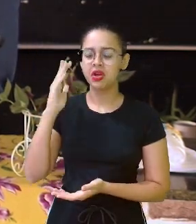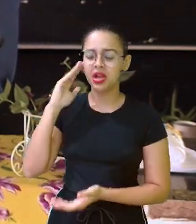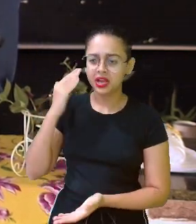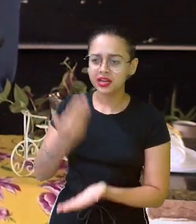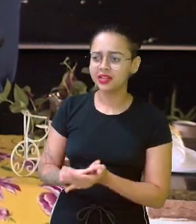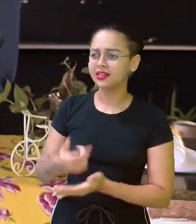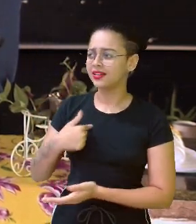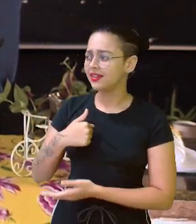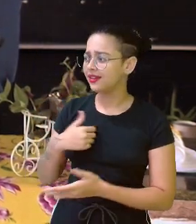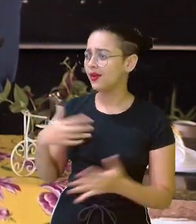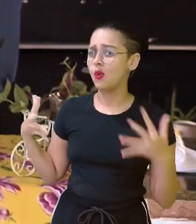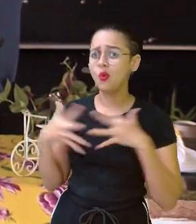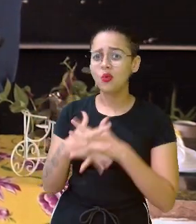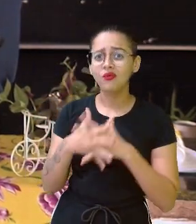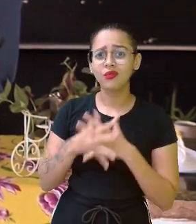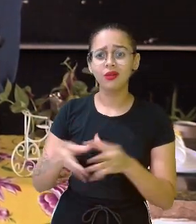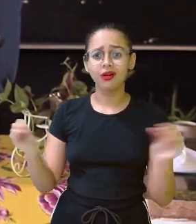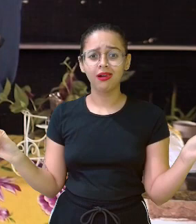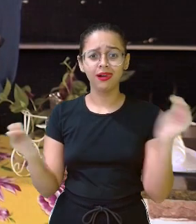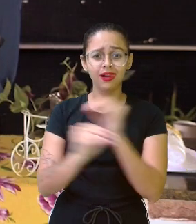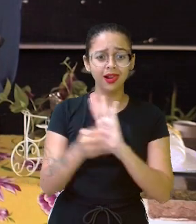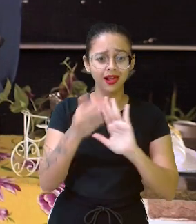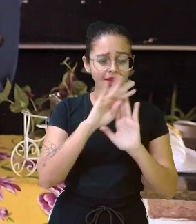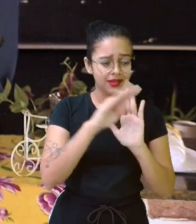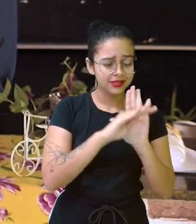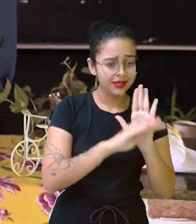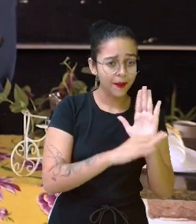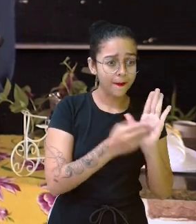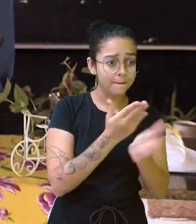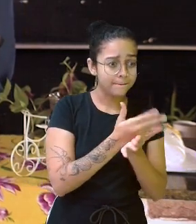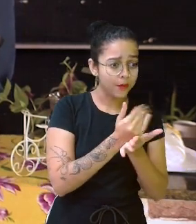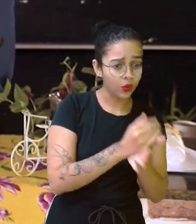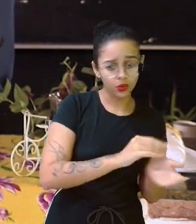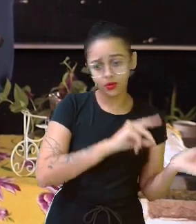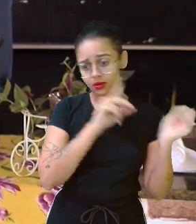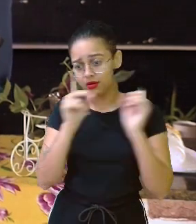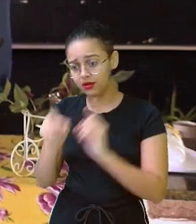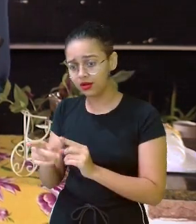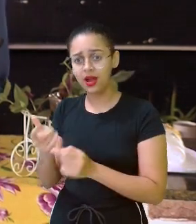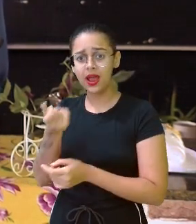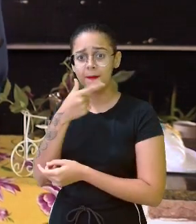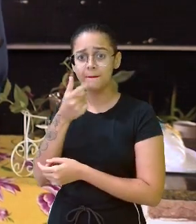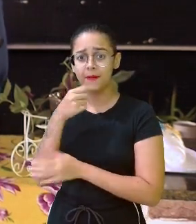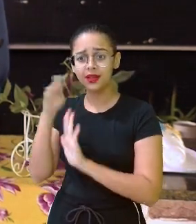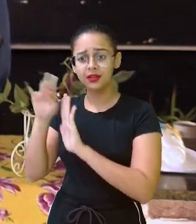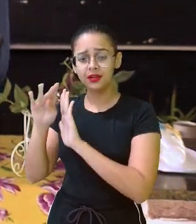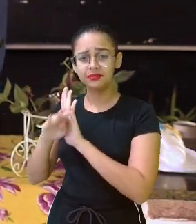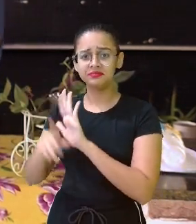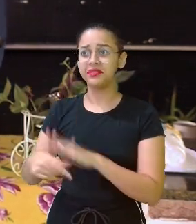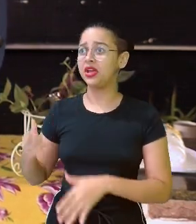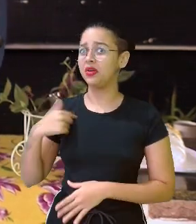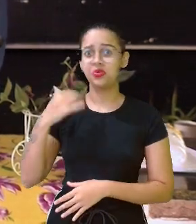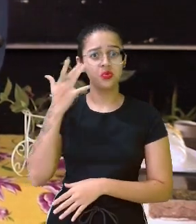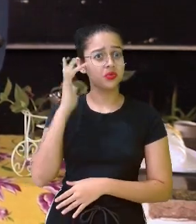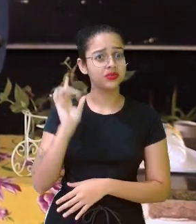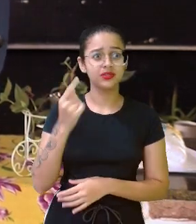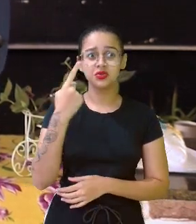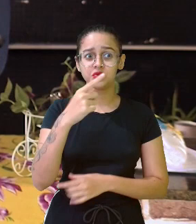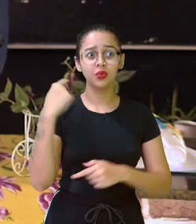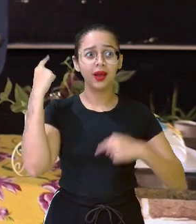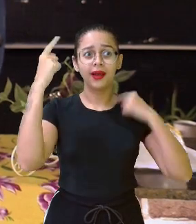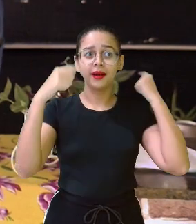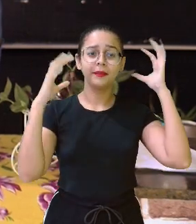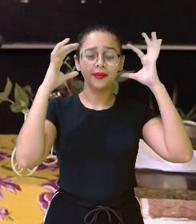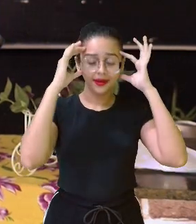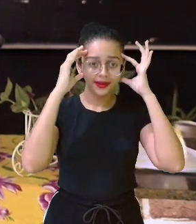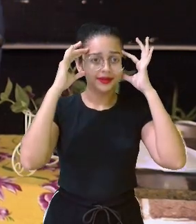agora que eu confundi receita de bolo com bula de remédio. Eu não sei onde foi que você estava com a cabeça, Sinara. Eu também não